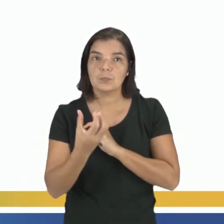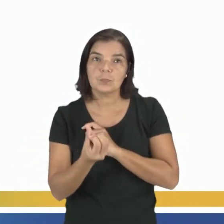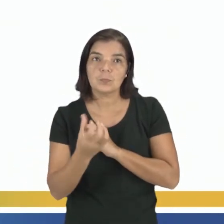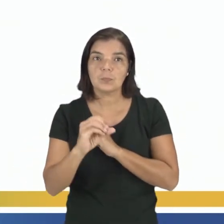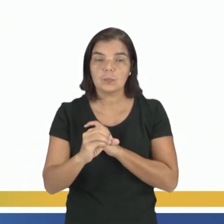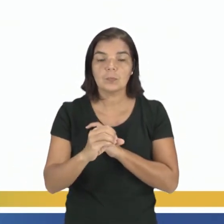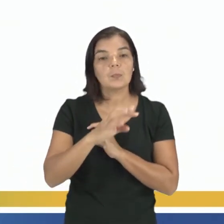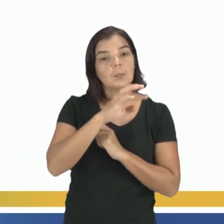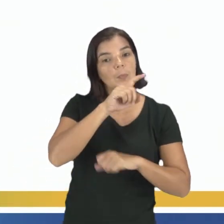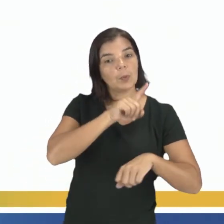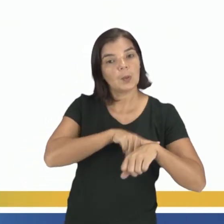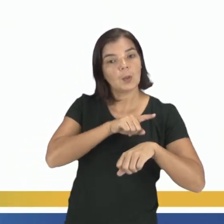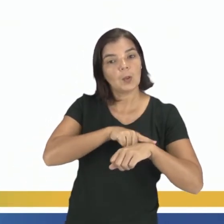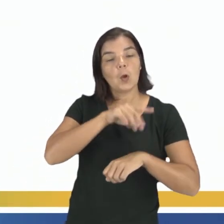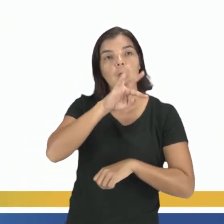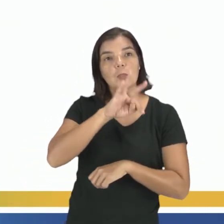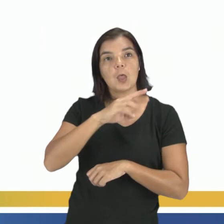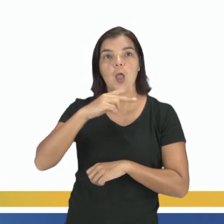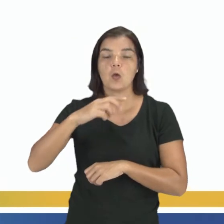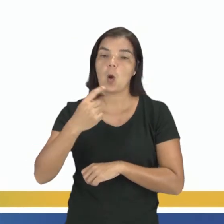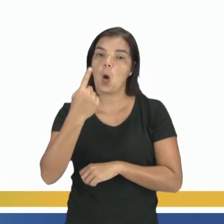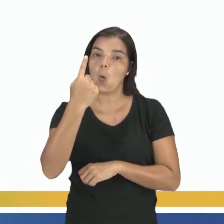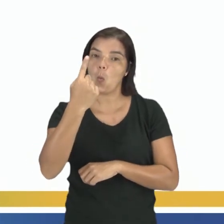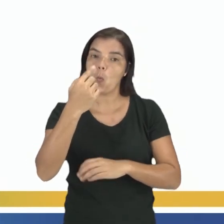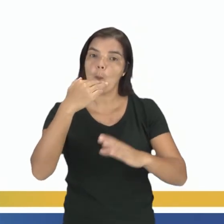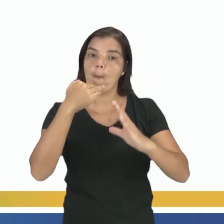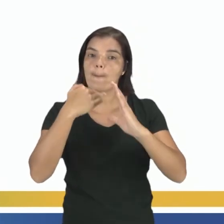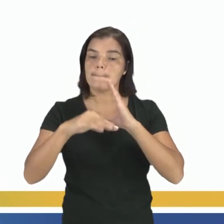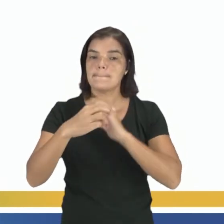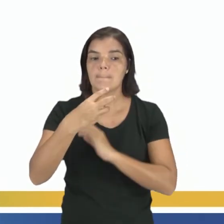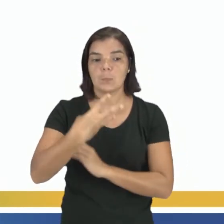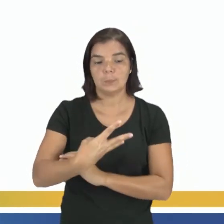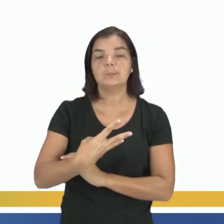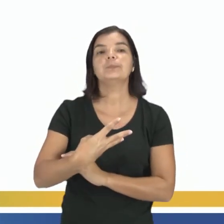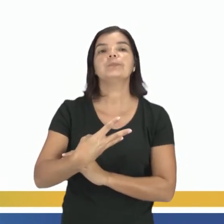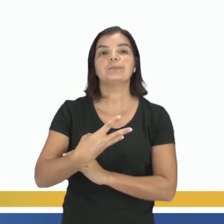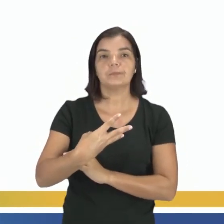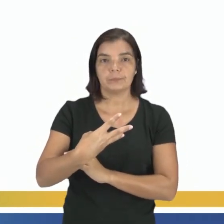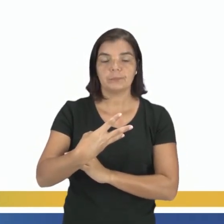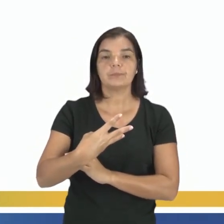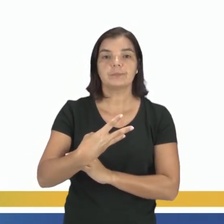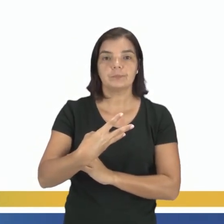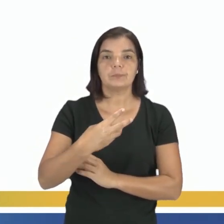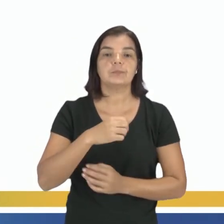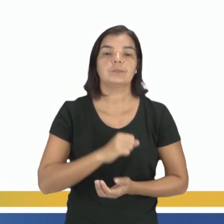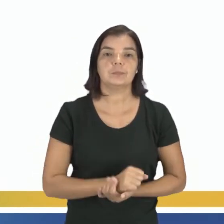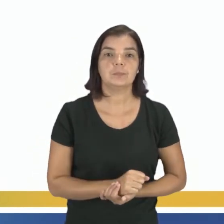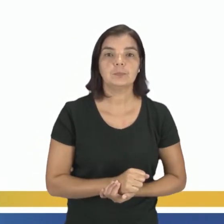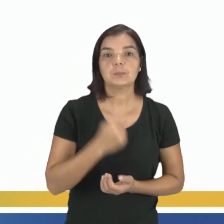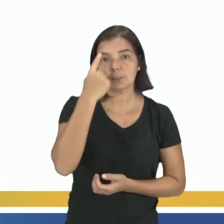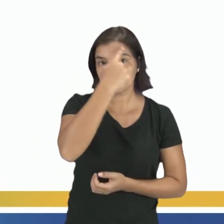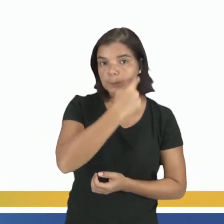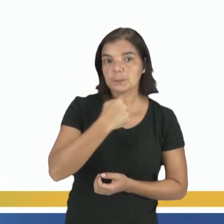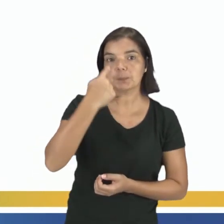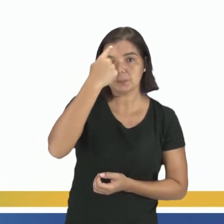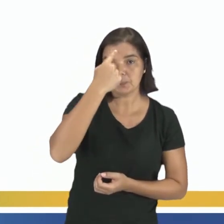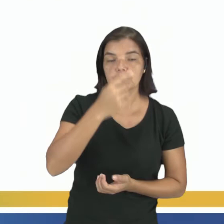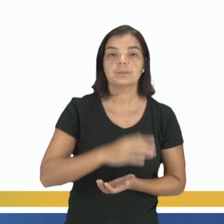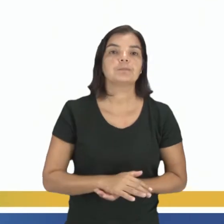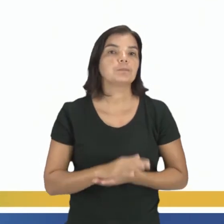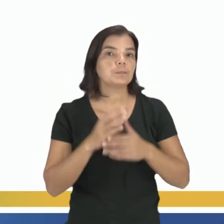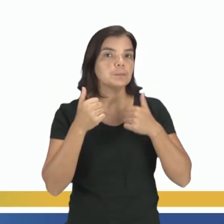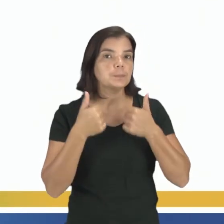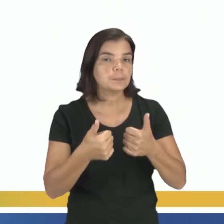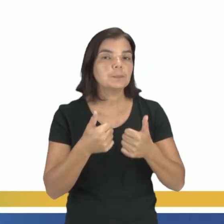Então, descobri aí que 20 minutos equivalem a 1/3 de horas.